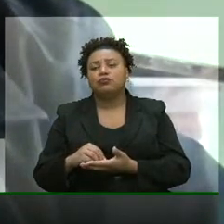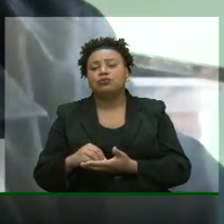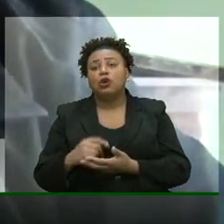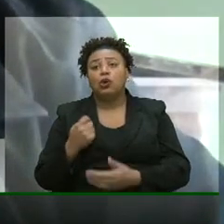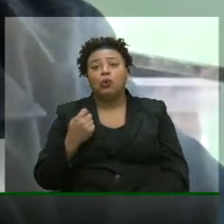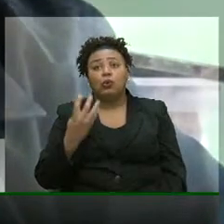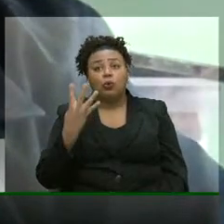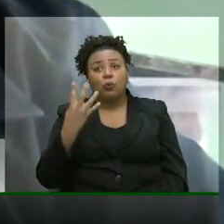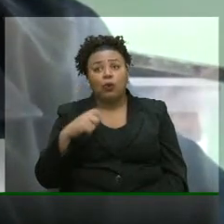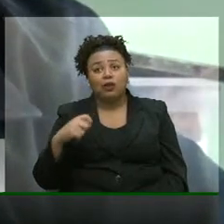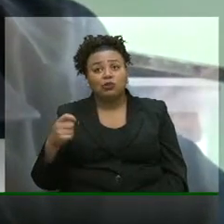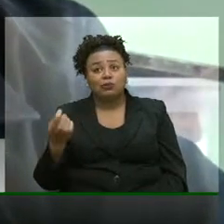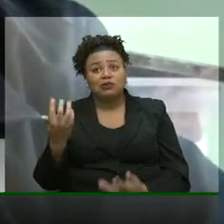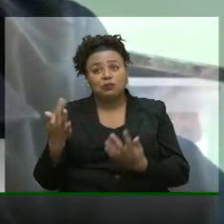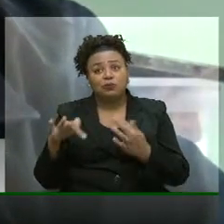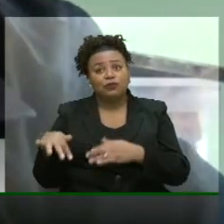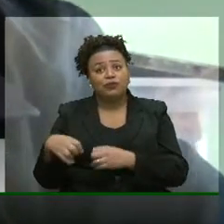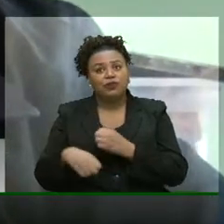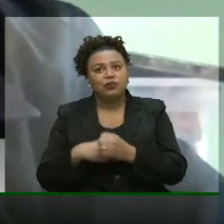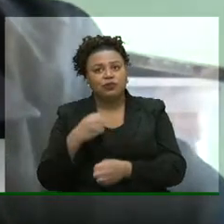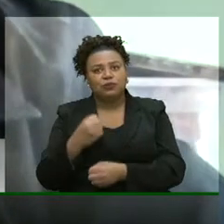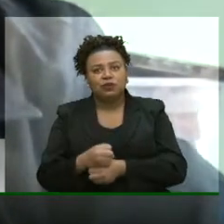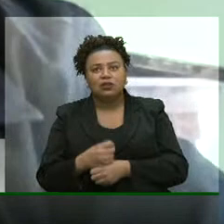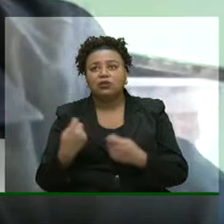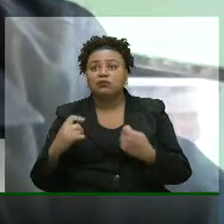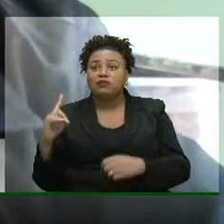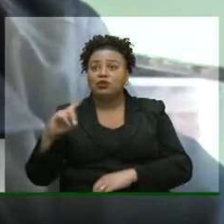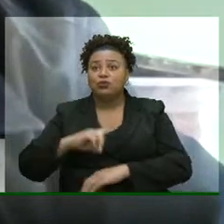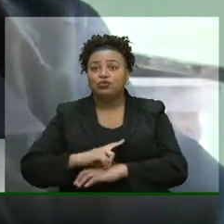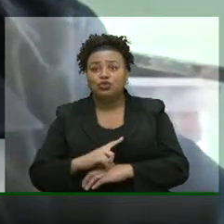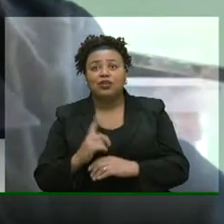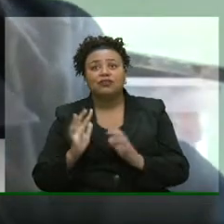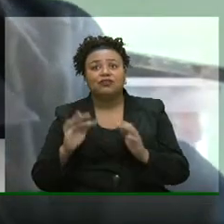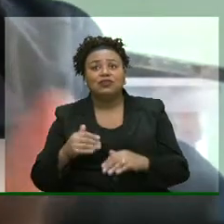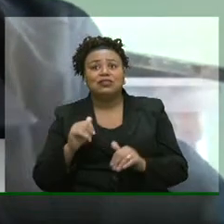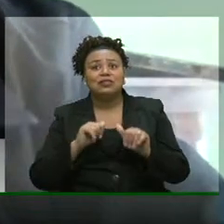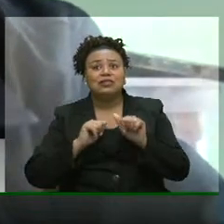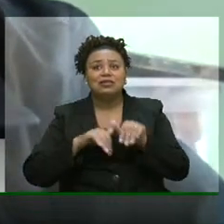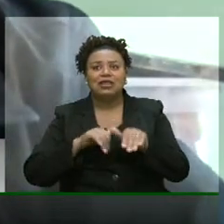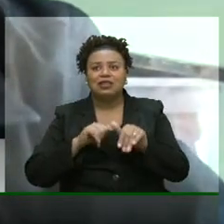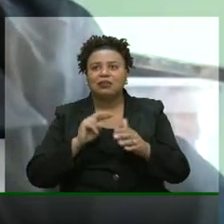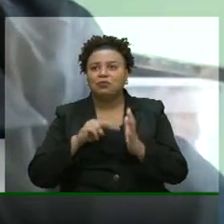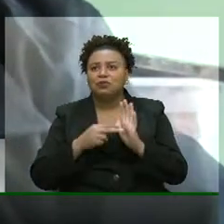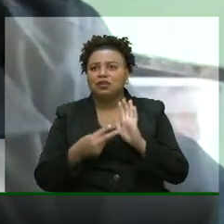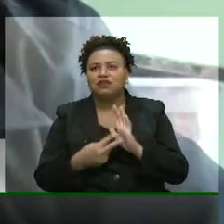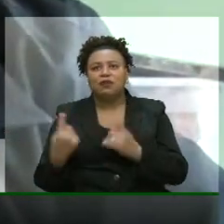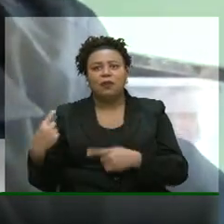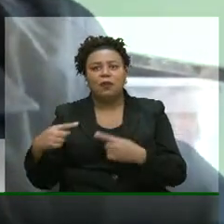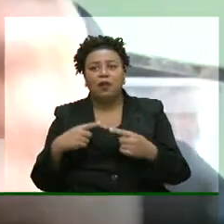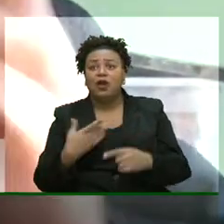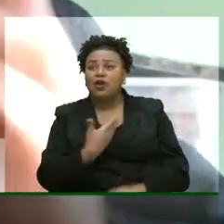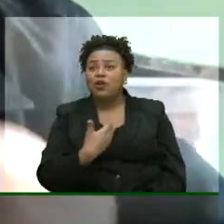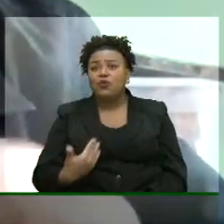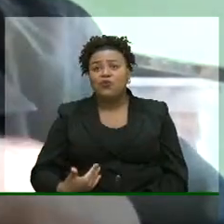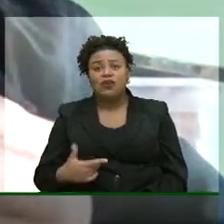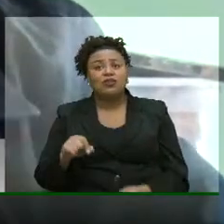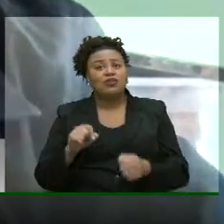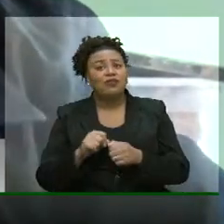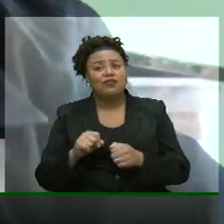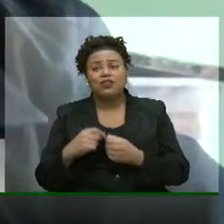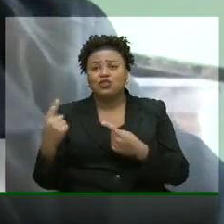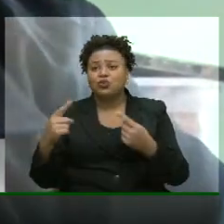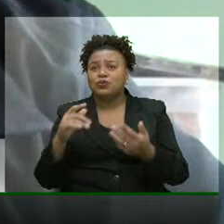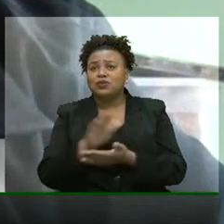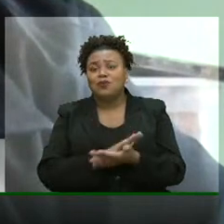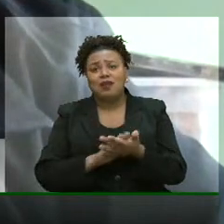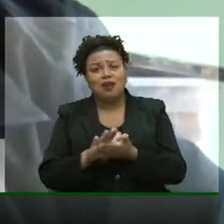faltando 4 meses para o final do ano, e não preciso falar da data do final de setembro, o que significa nessa discussão, e o governo não estabeleceu discussão